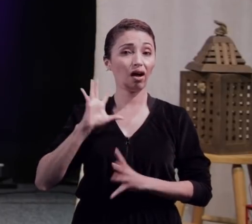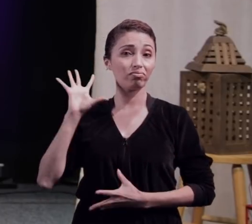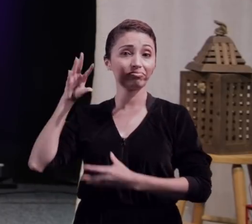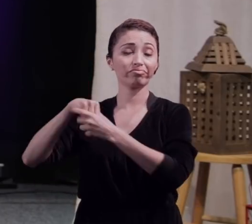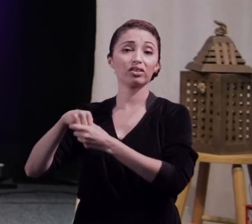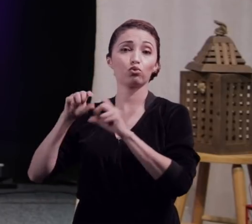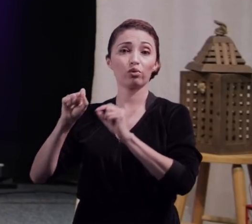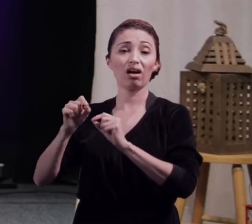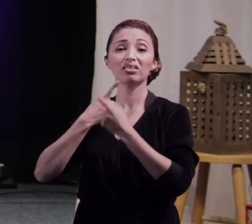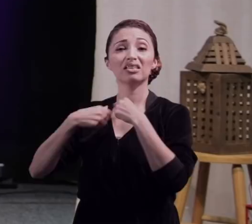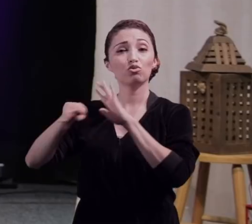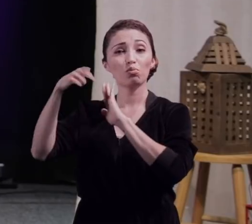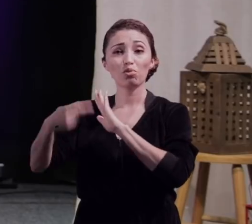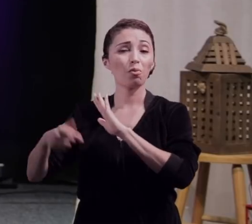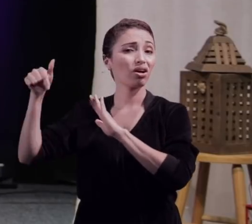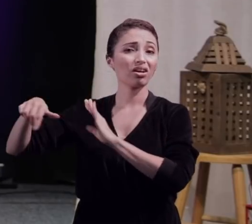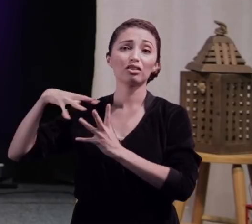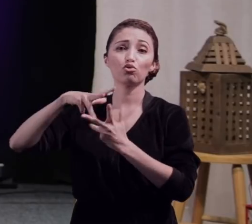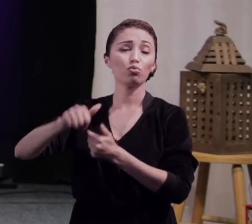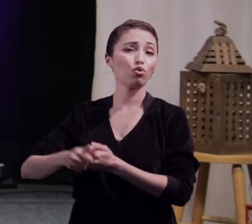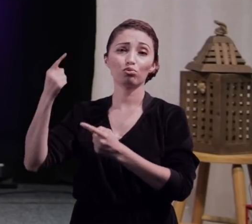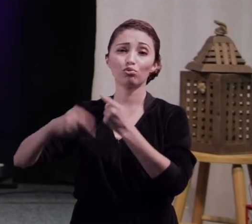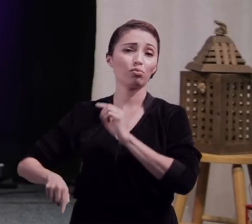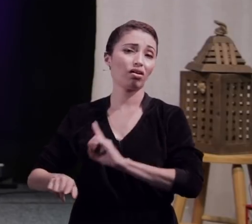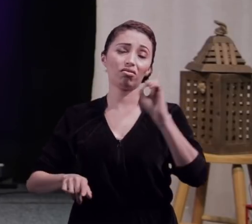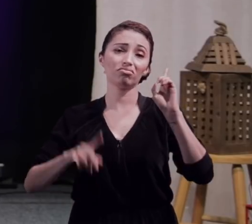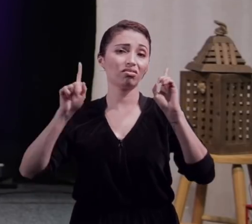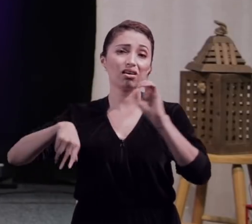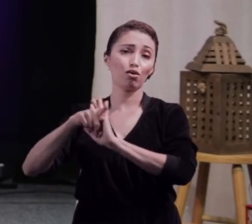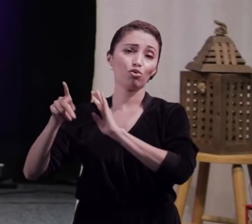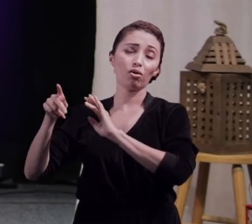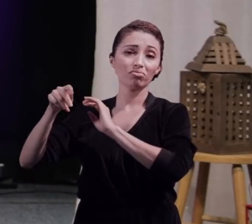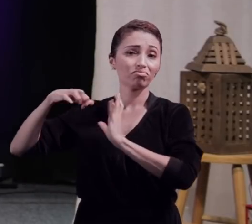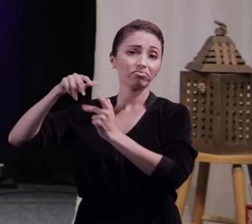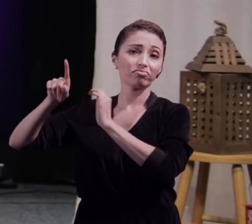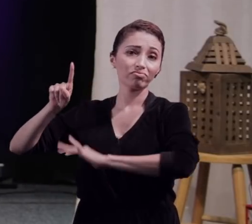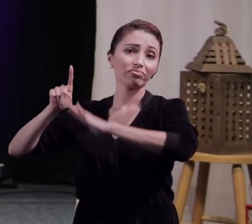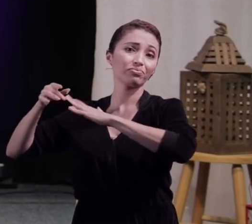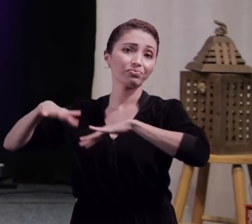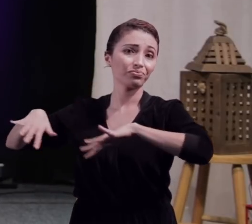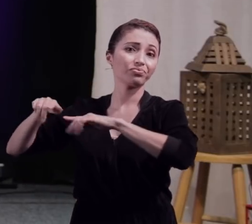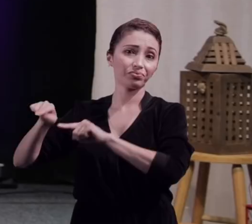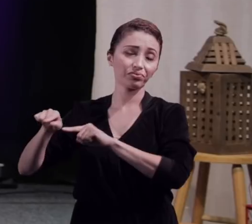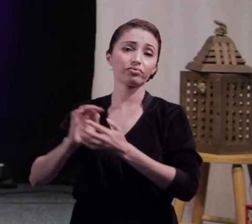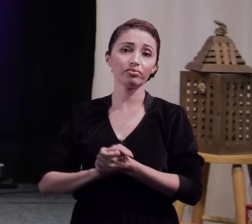desejo das coisas deste mundo. Não procedem de Deus, mas do mundo.